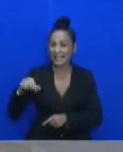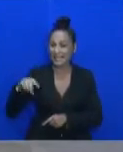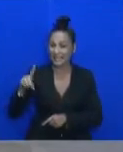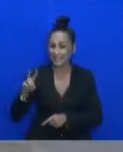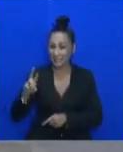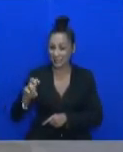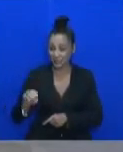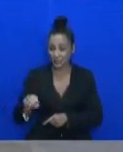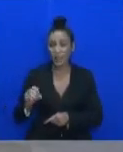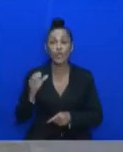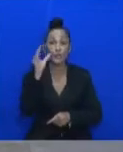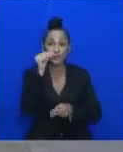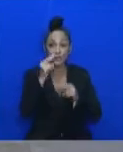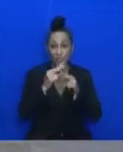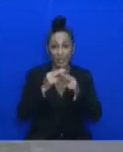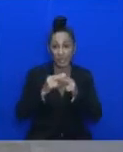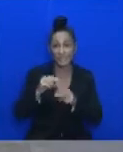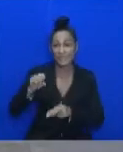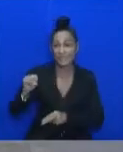o Sidney e o Diogo.